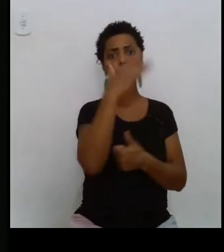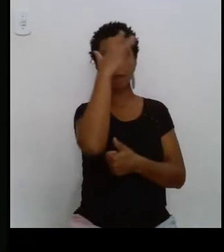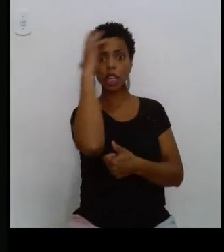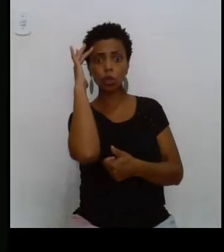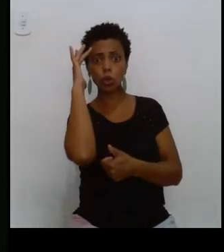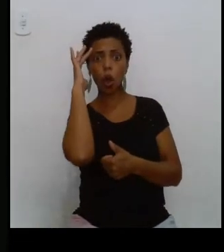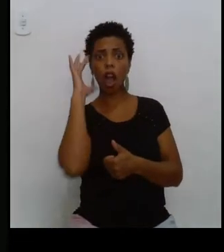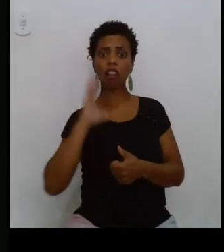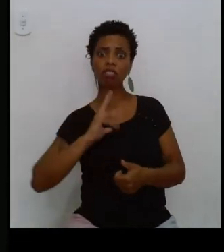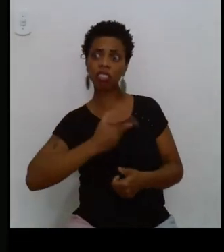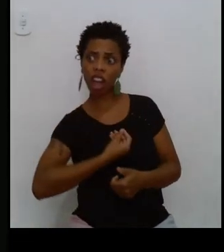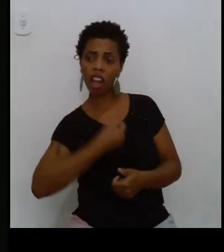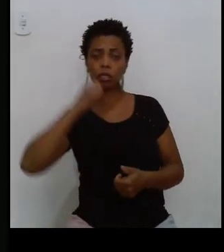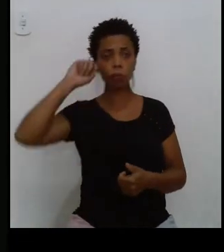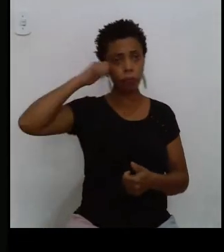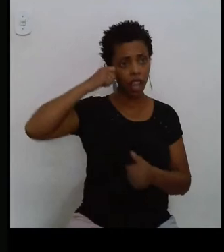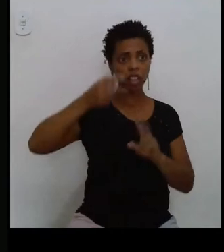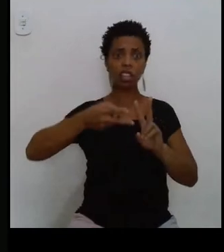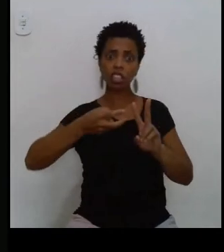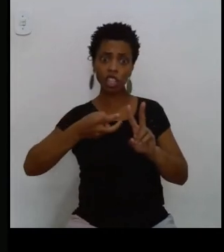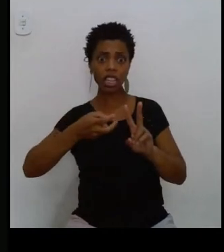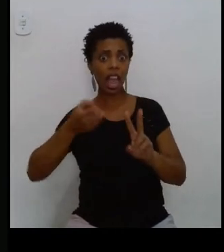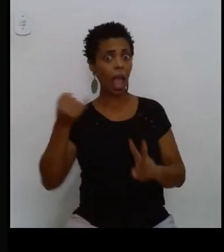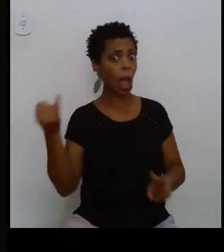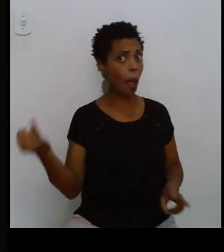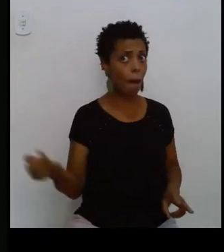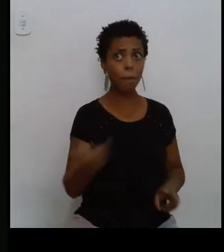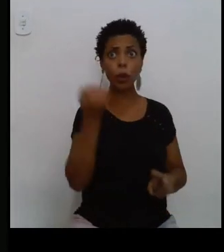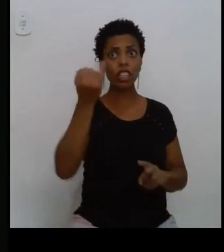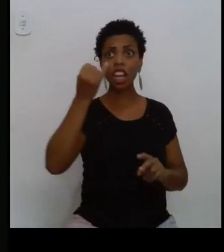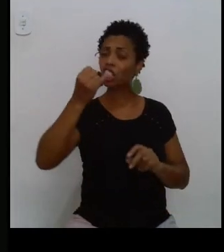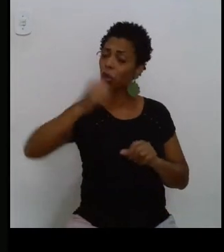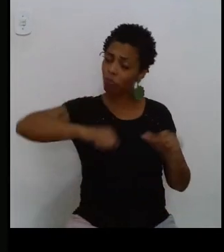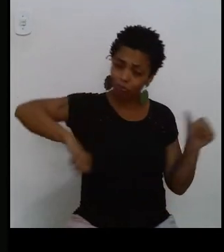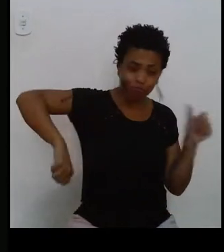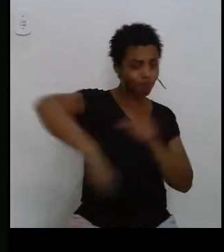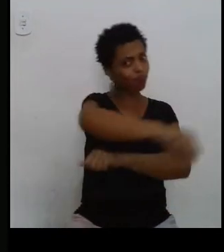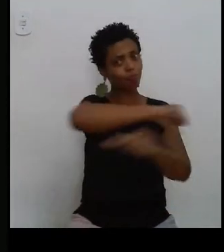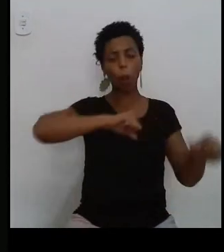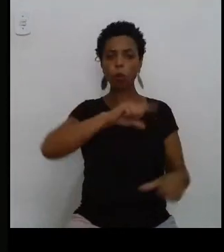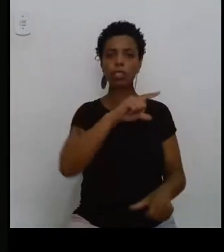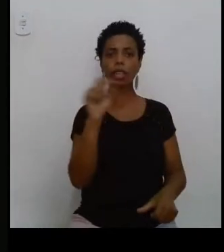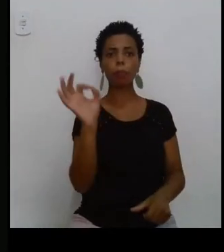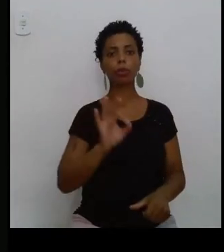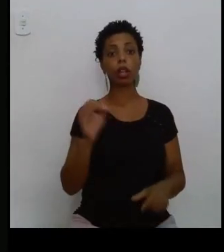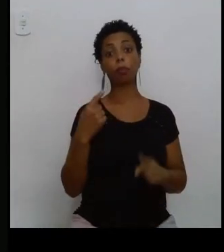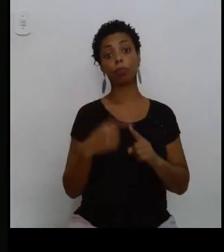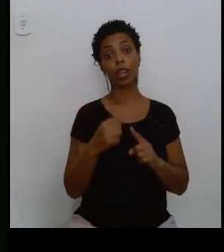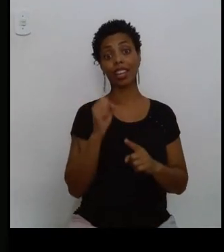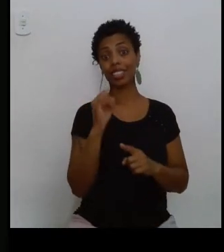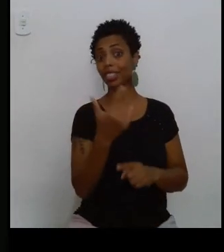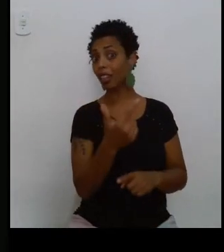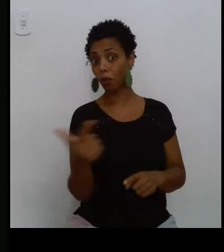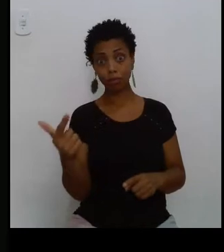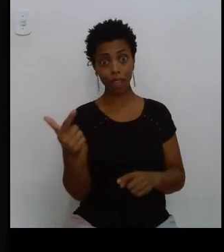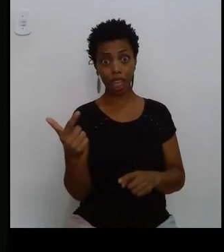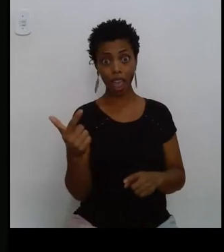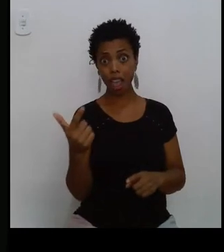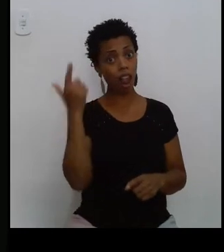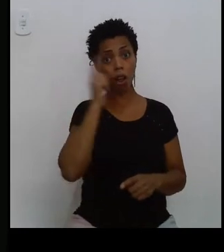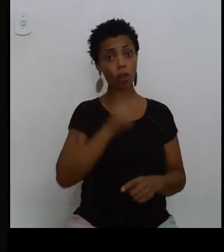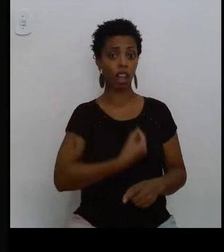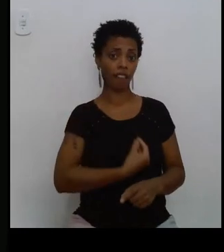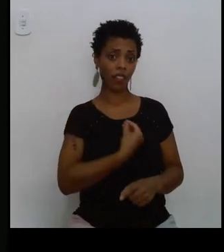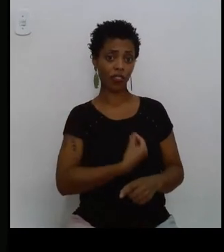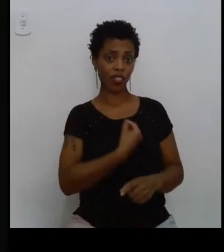têm uma necessidade Vital da radicalidade Porque sem essa radicalidade elas primeiro não conseguem sobreviver e segundo